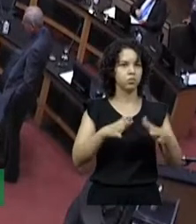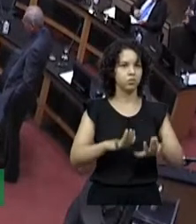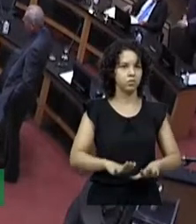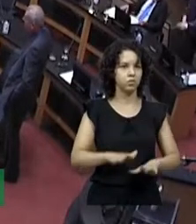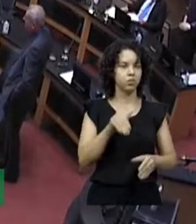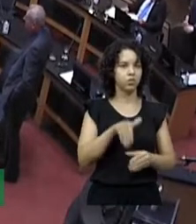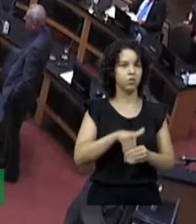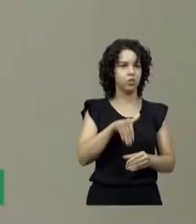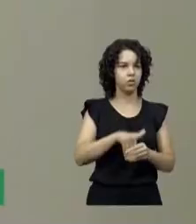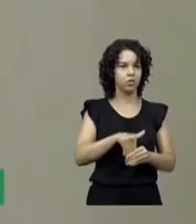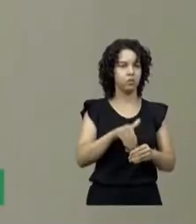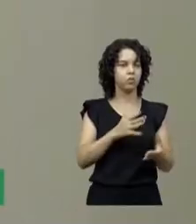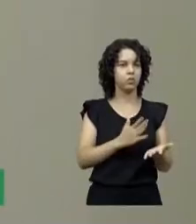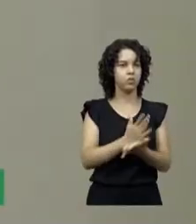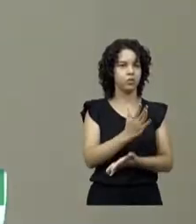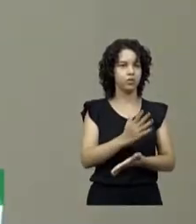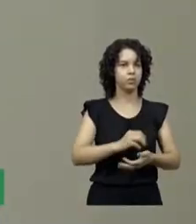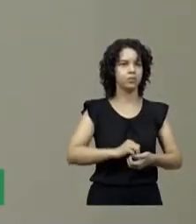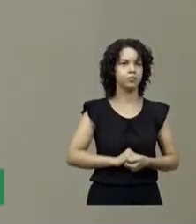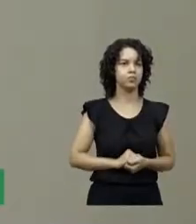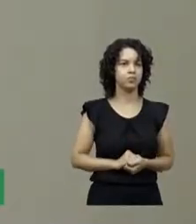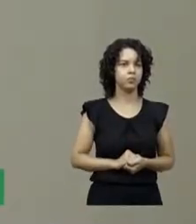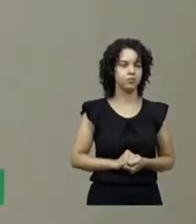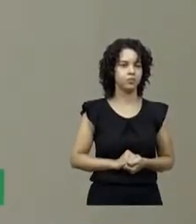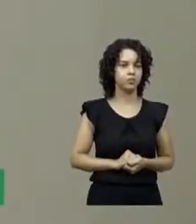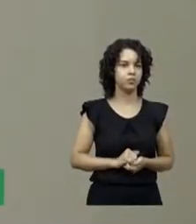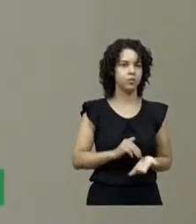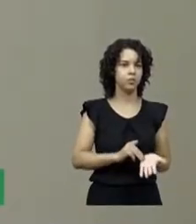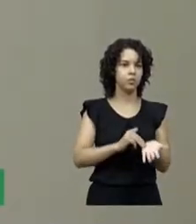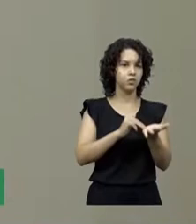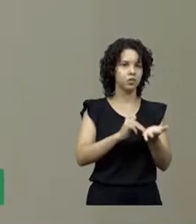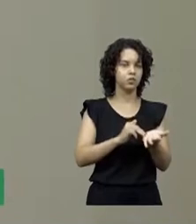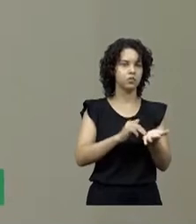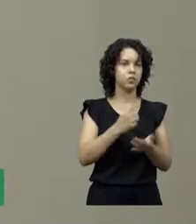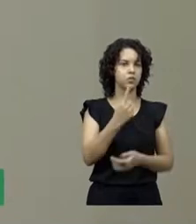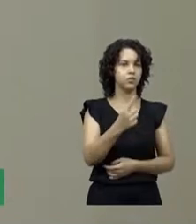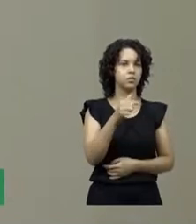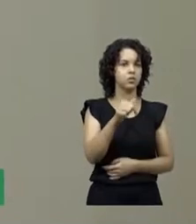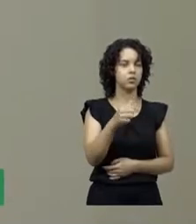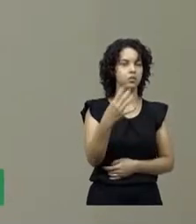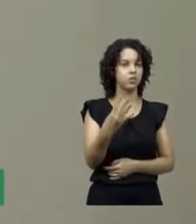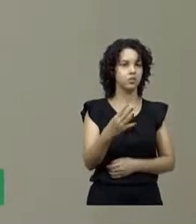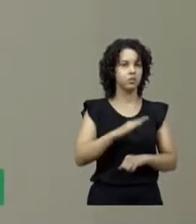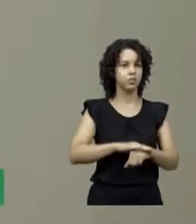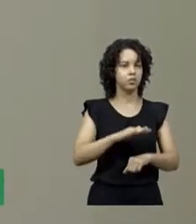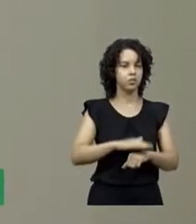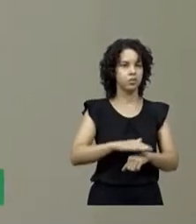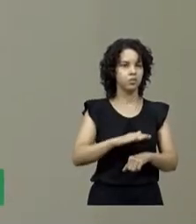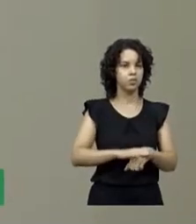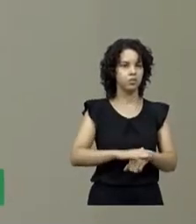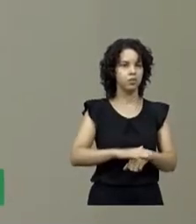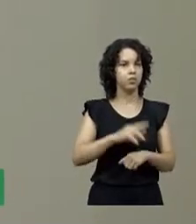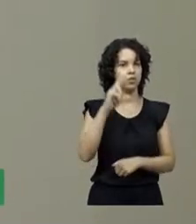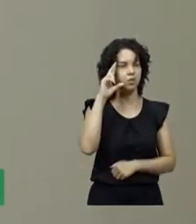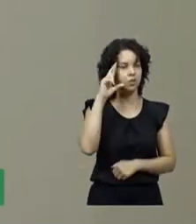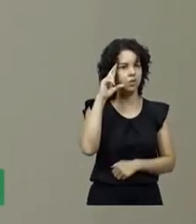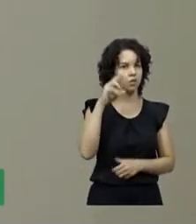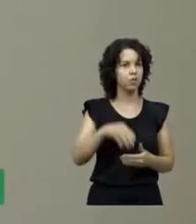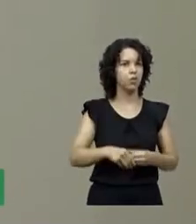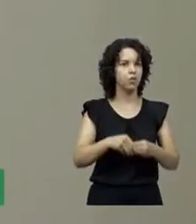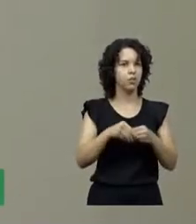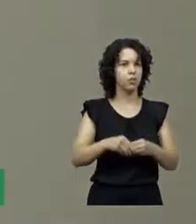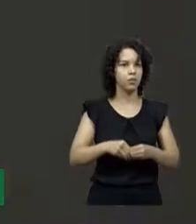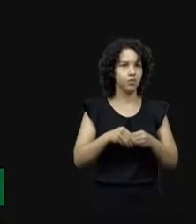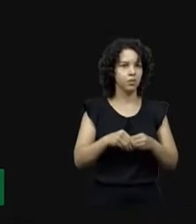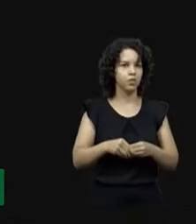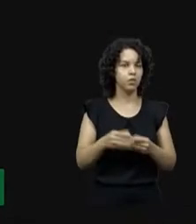em votação, está aprovado. Moção 174, autor deputado Ricardo Alba, cumprimentando